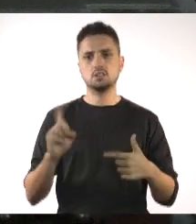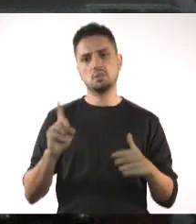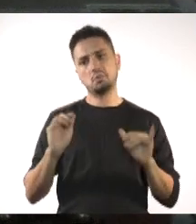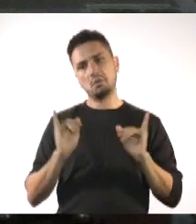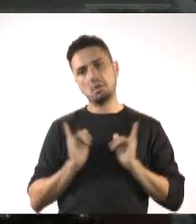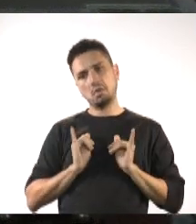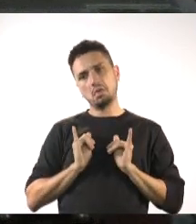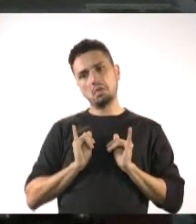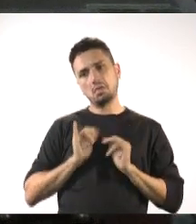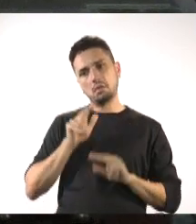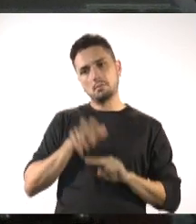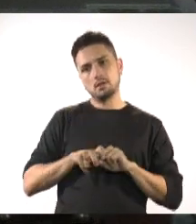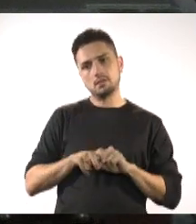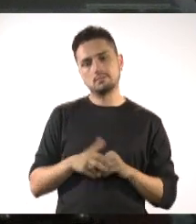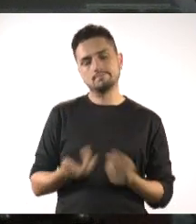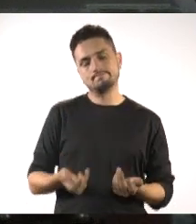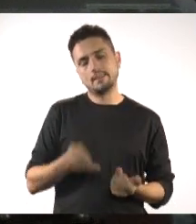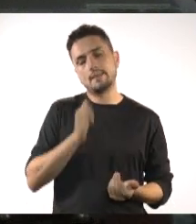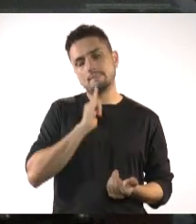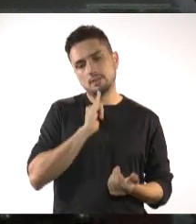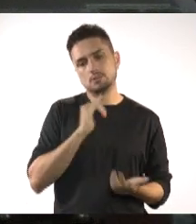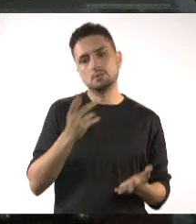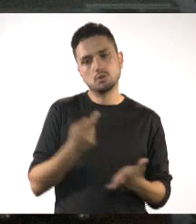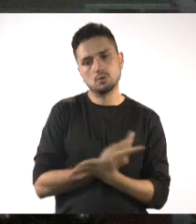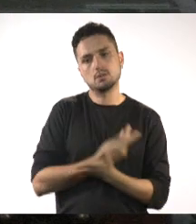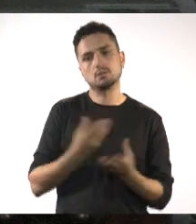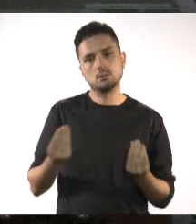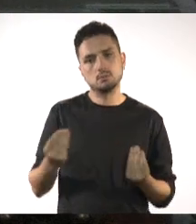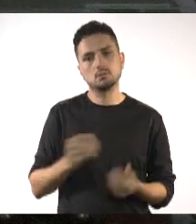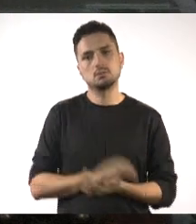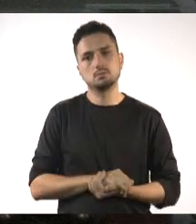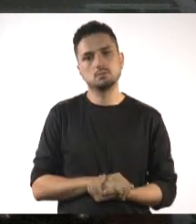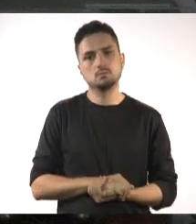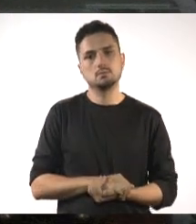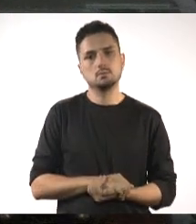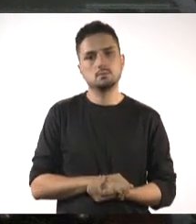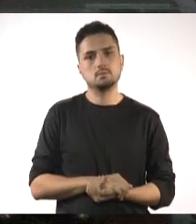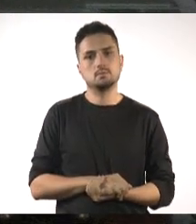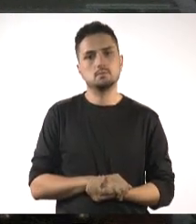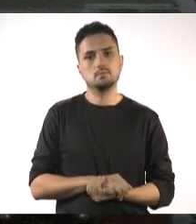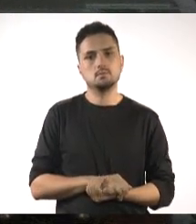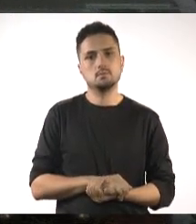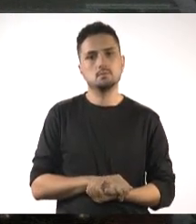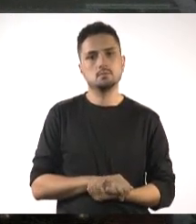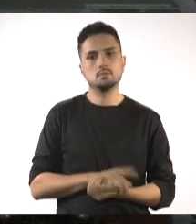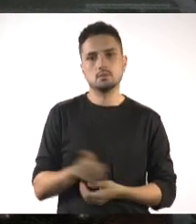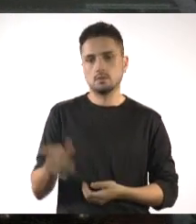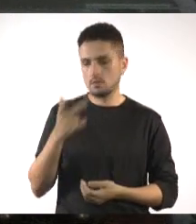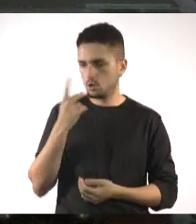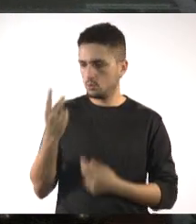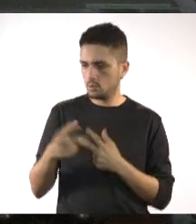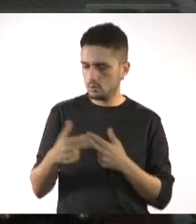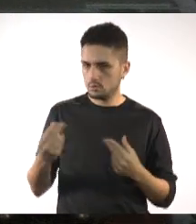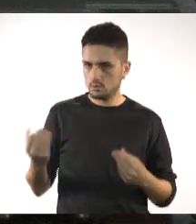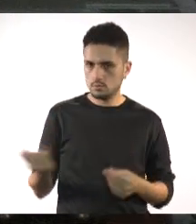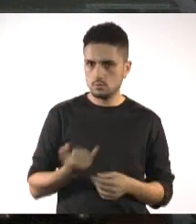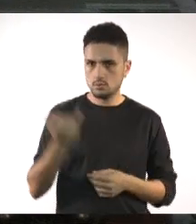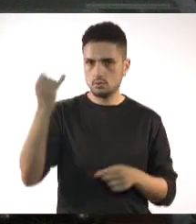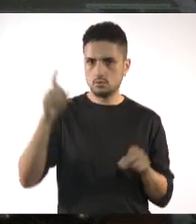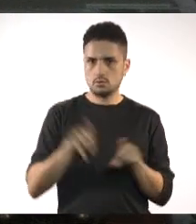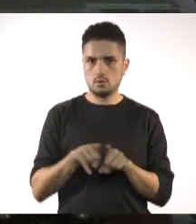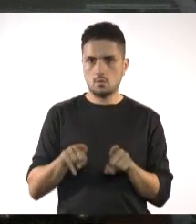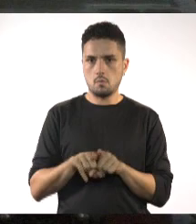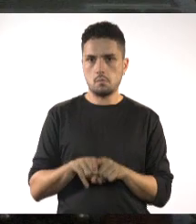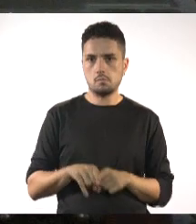que, infelizmente, muito nos acomete, na indiferença que muito nos acomete. Você também falou de um ponto que é muito importante e que conta com